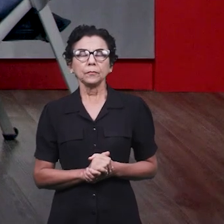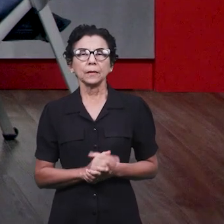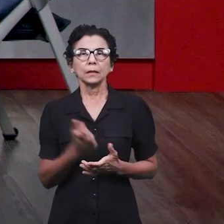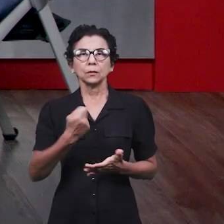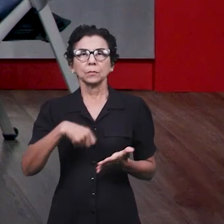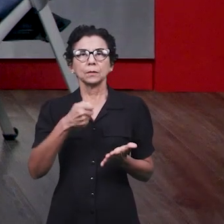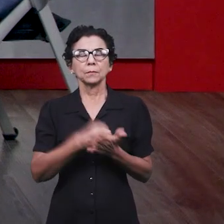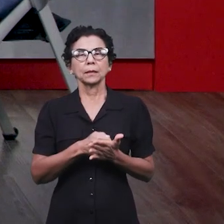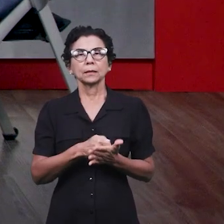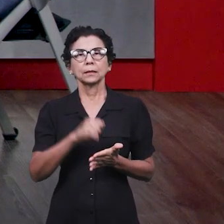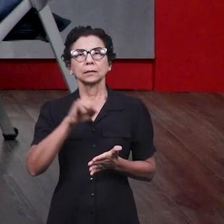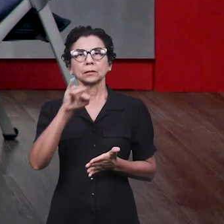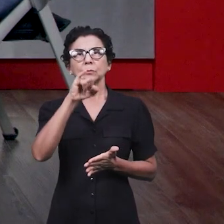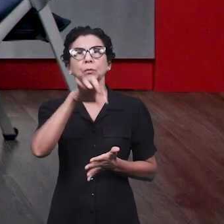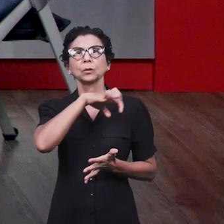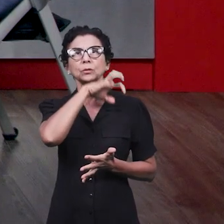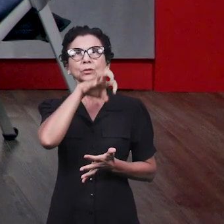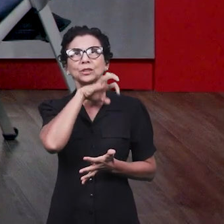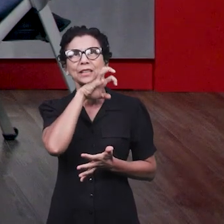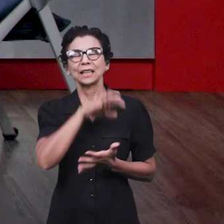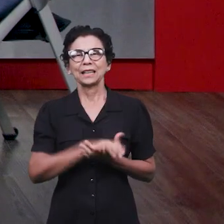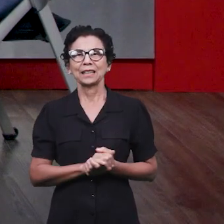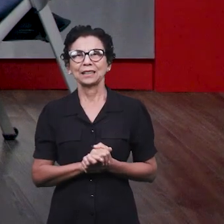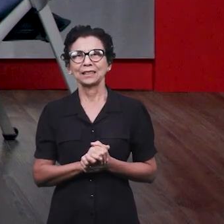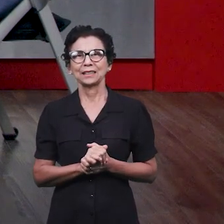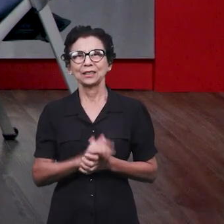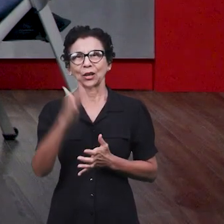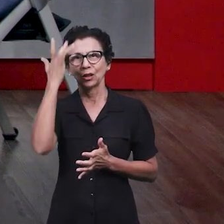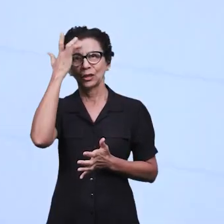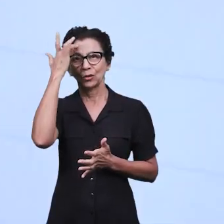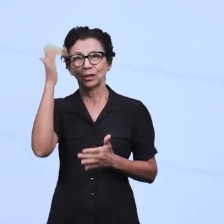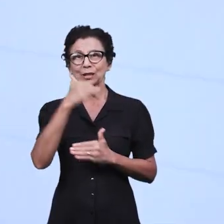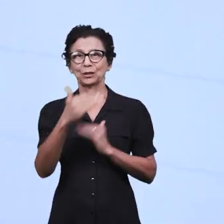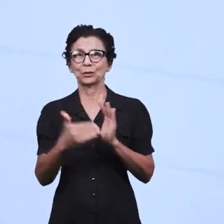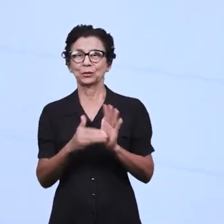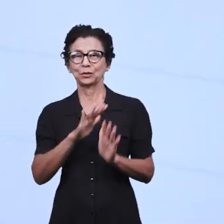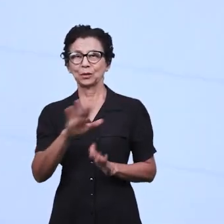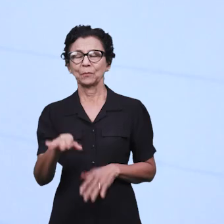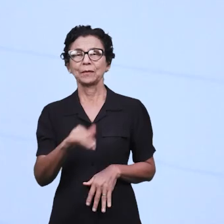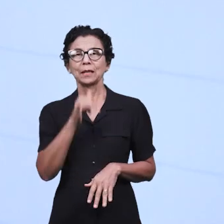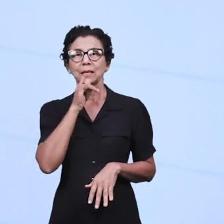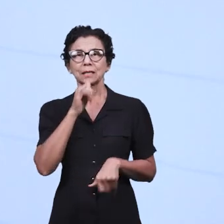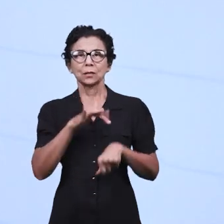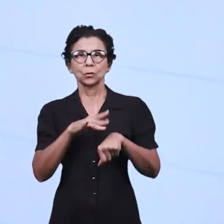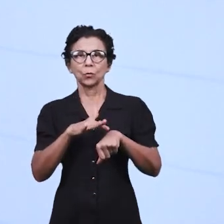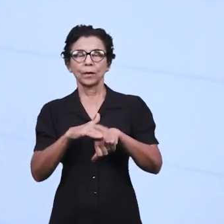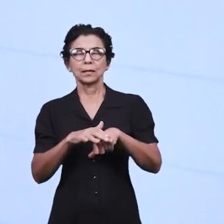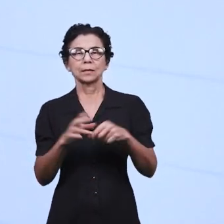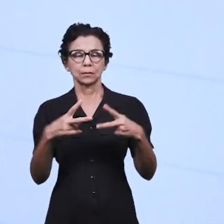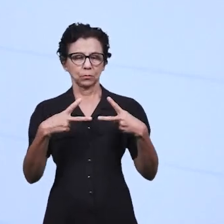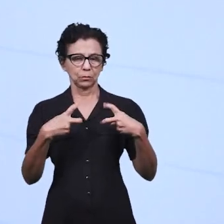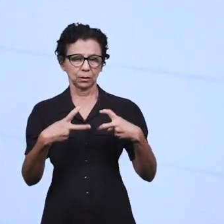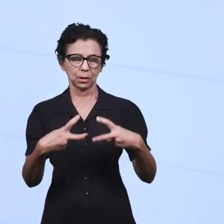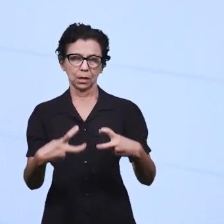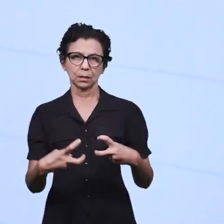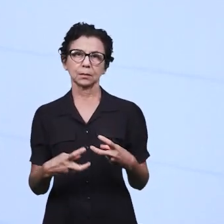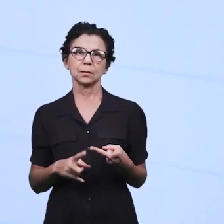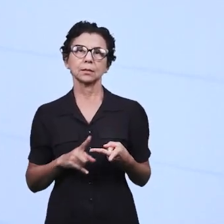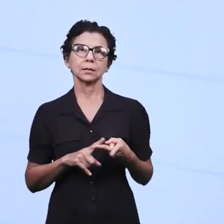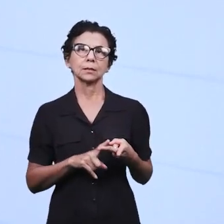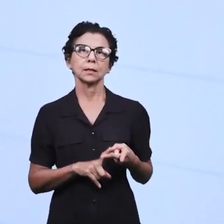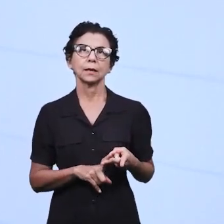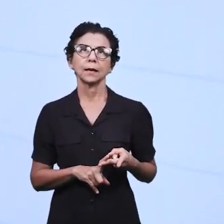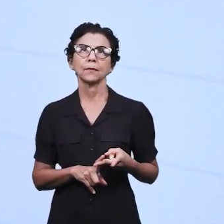a gente pode trazer como exemplo, não vou lembrar de todas de cabeça, sim, claro. Mas tem um rol, por exemplo, o câncer tem direito à isenção de imposto de